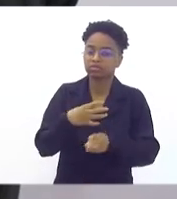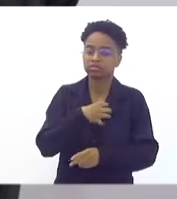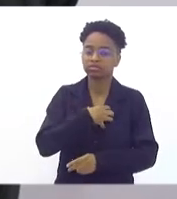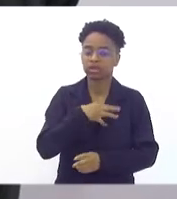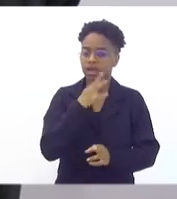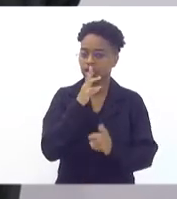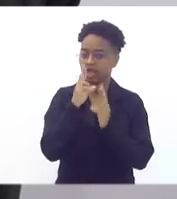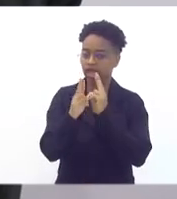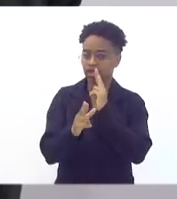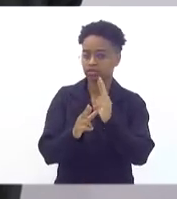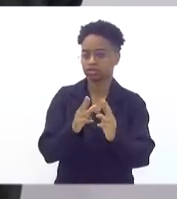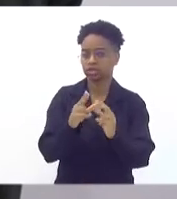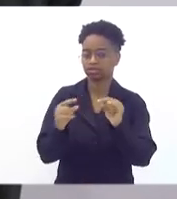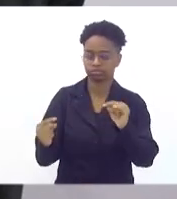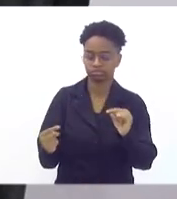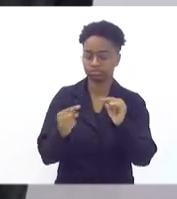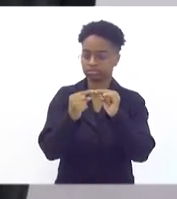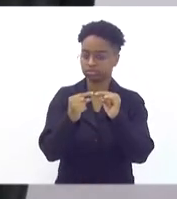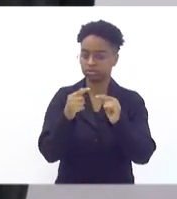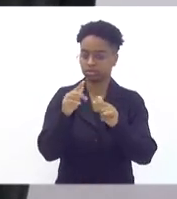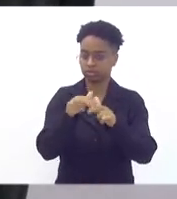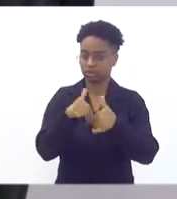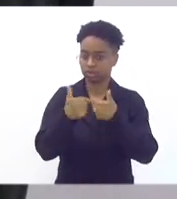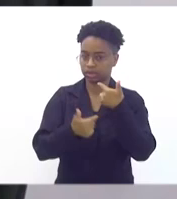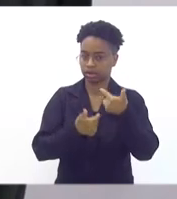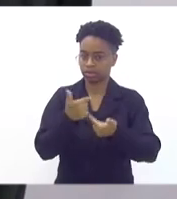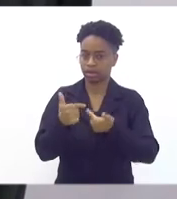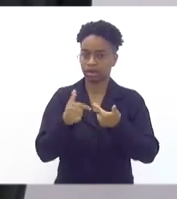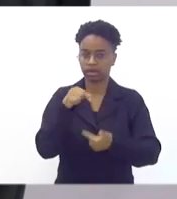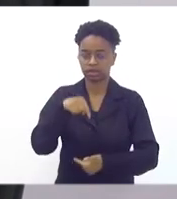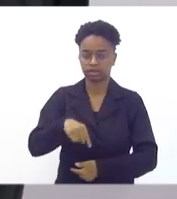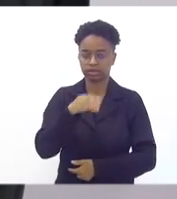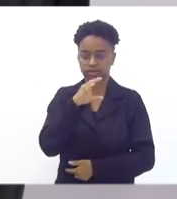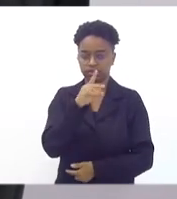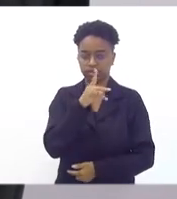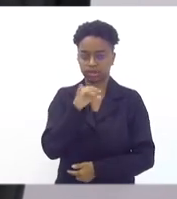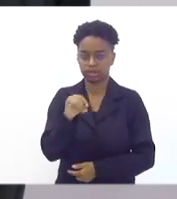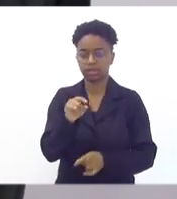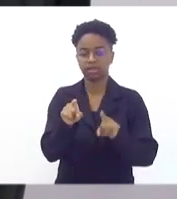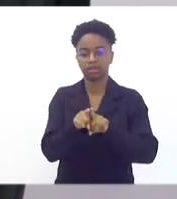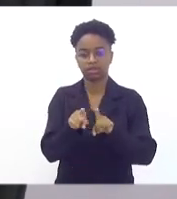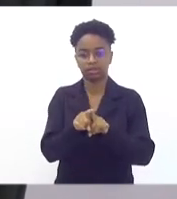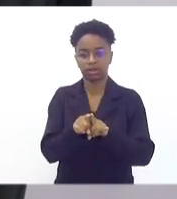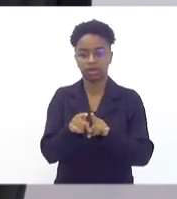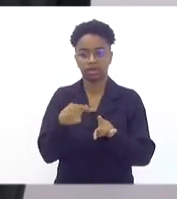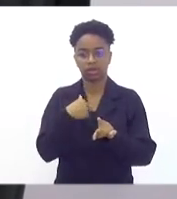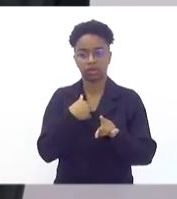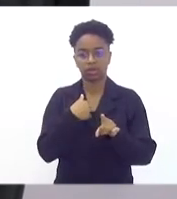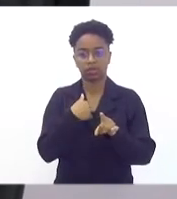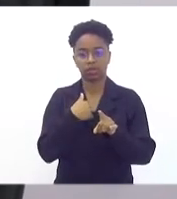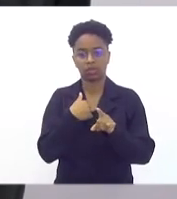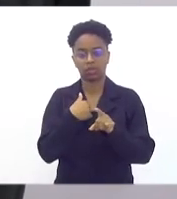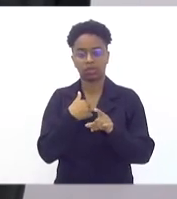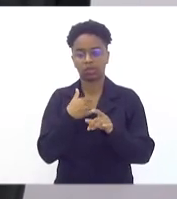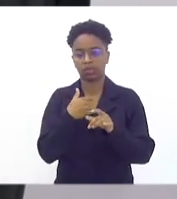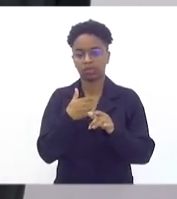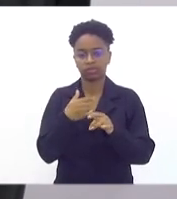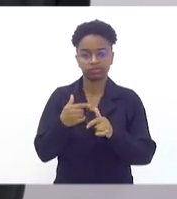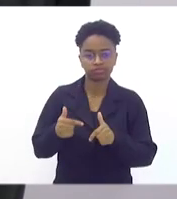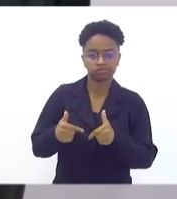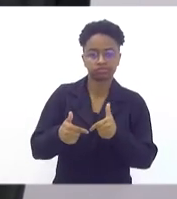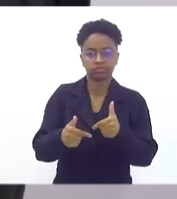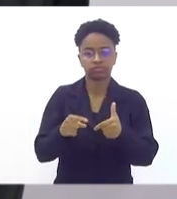resultado é um fruto dois trabalhos dessa CPI eu faço encaminhamento ainda que proforme que nós possamos